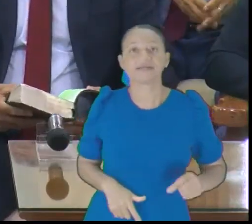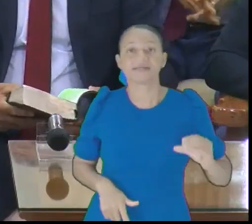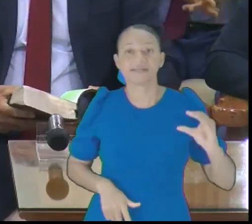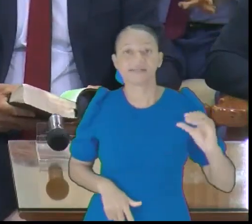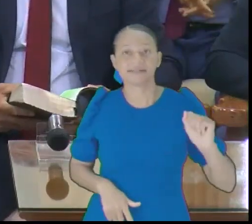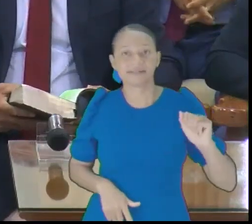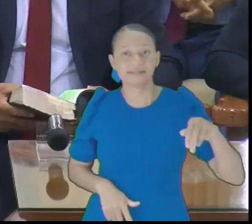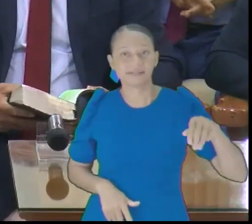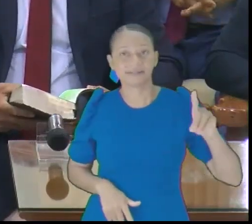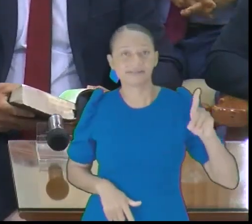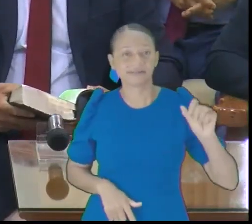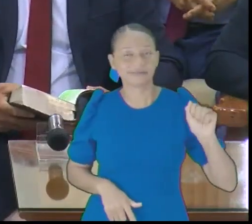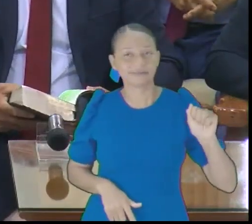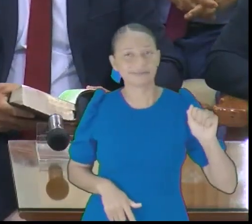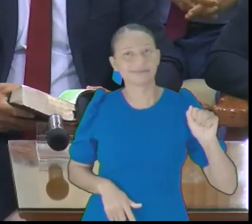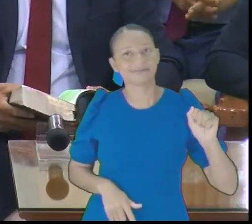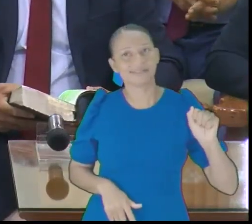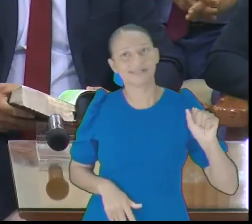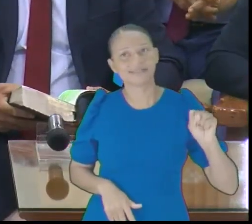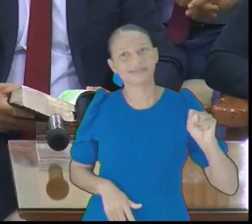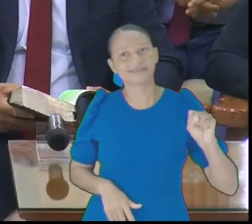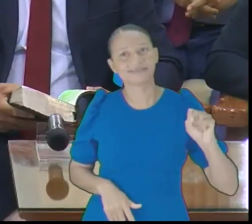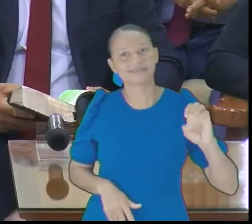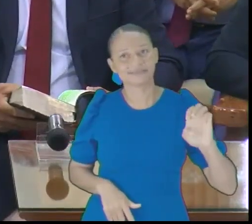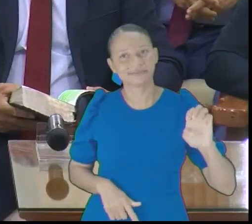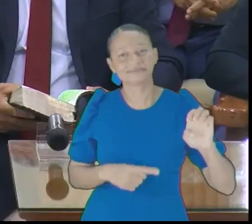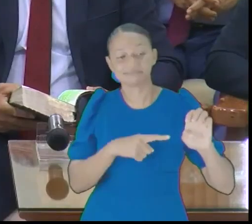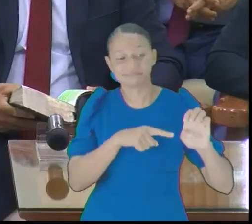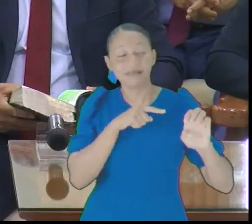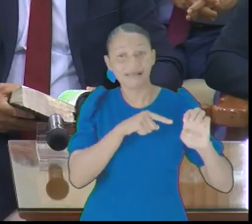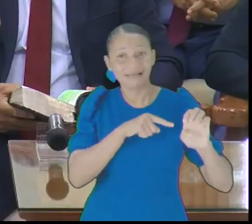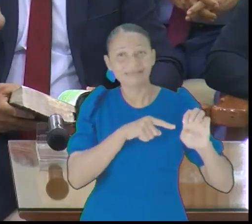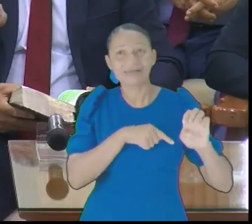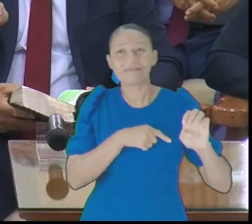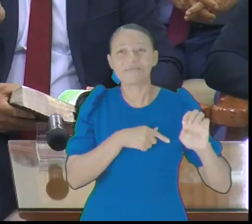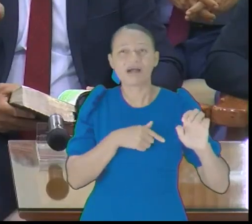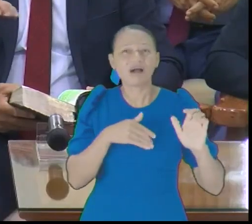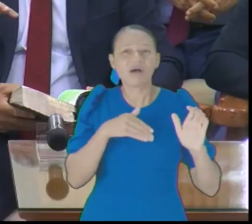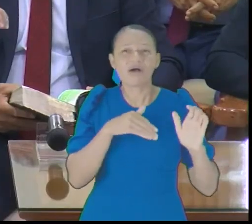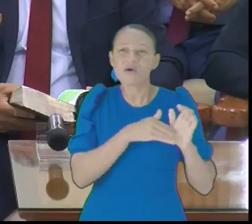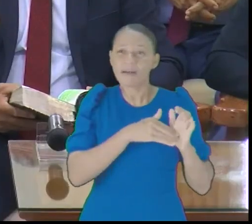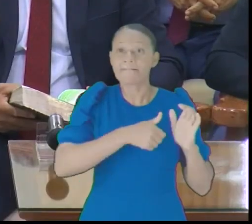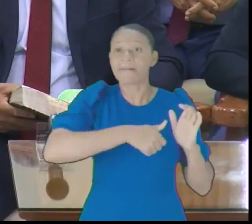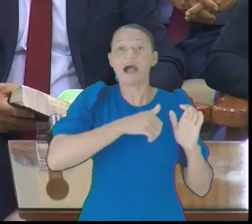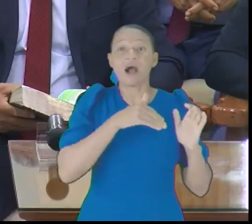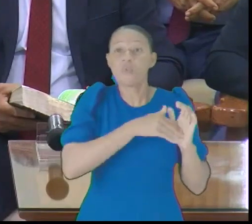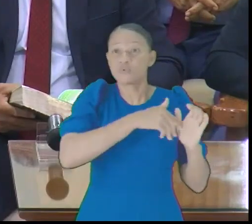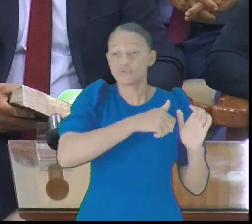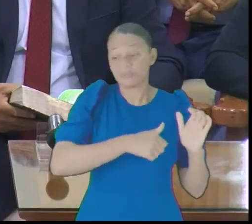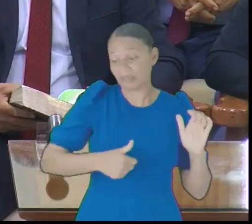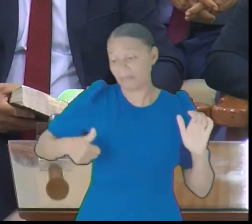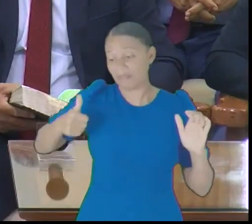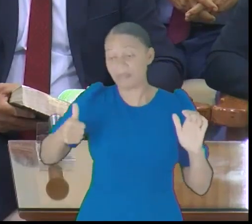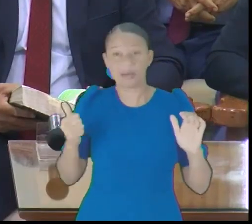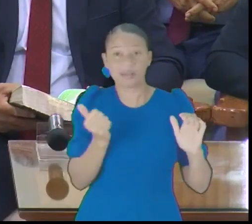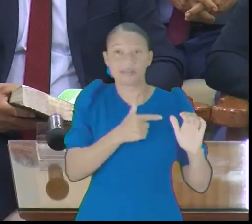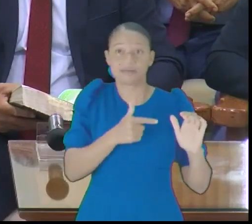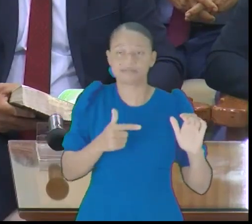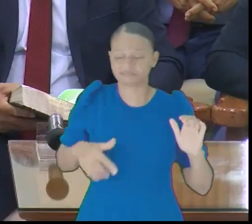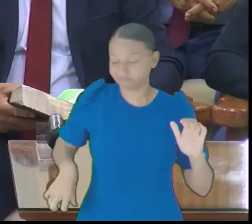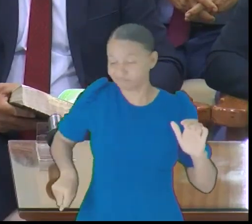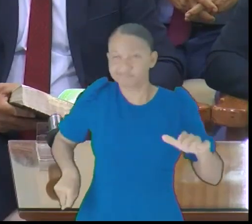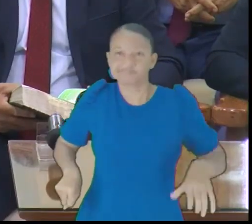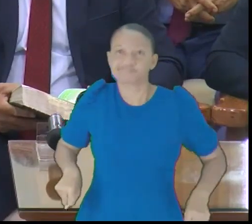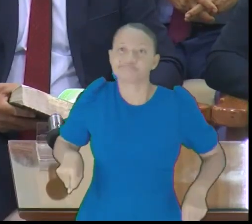Candace era mais novinha. E lá vai eu, segurando na mão das 2, e a